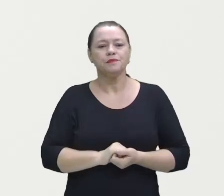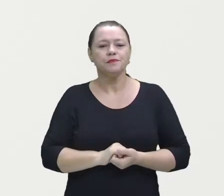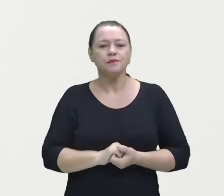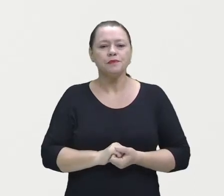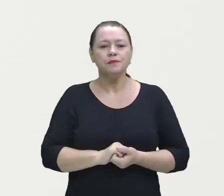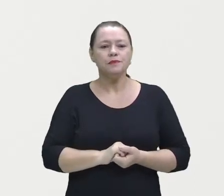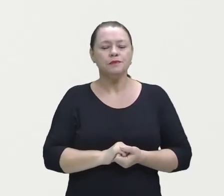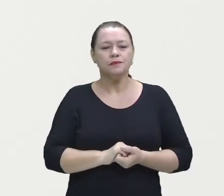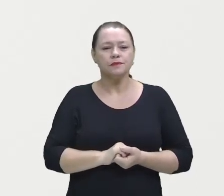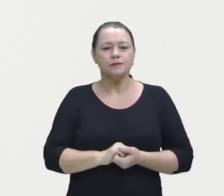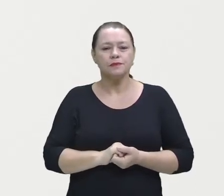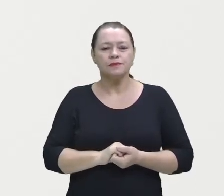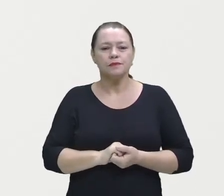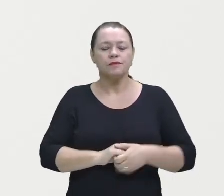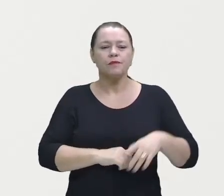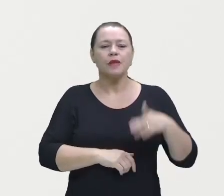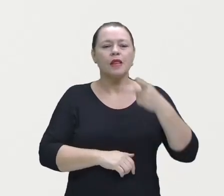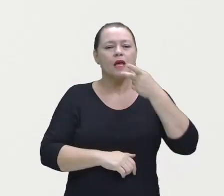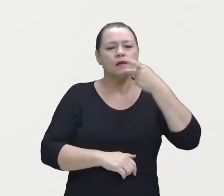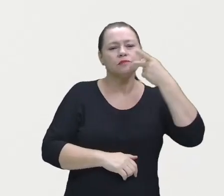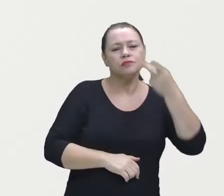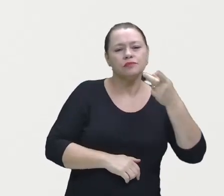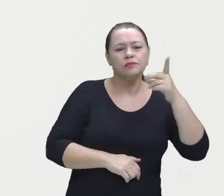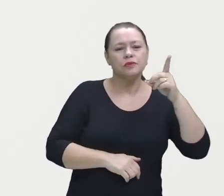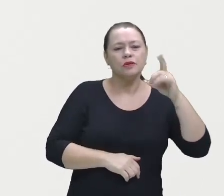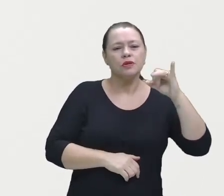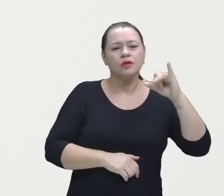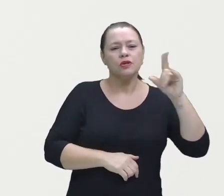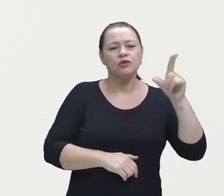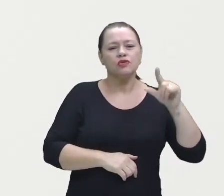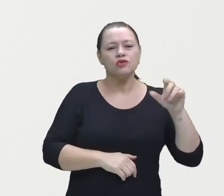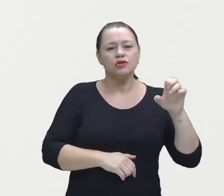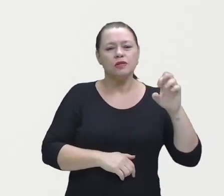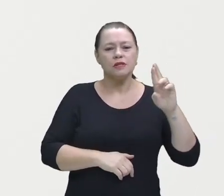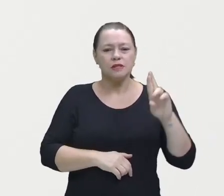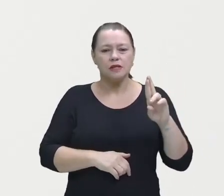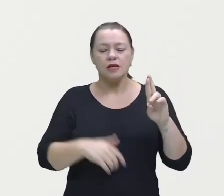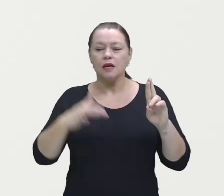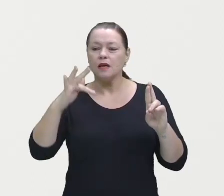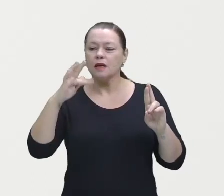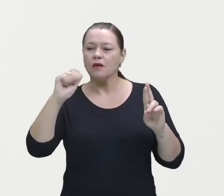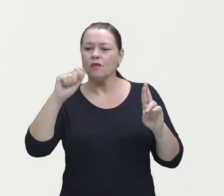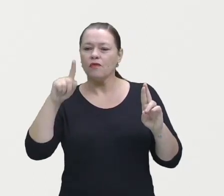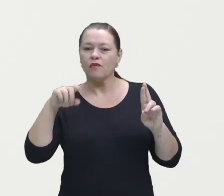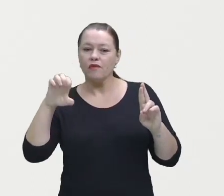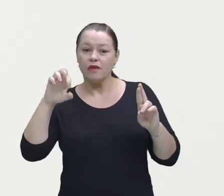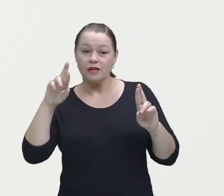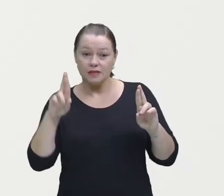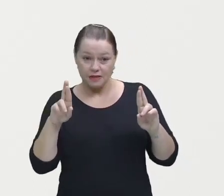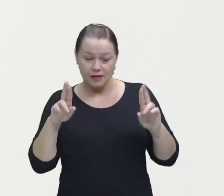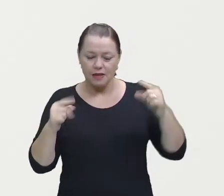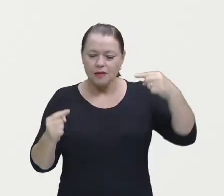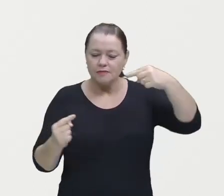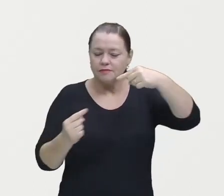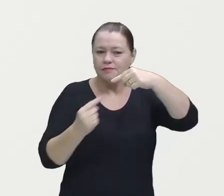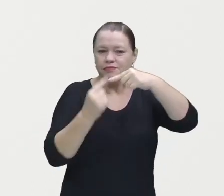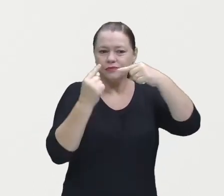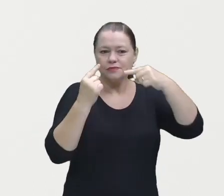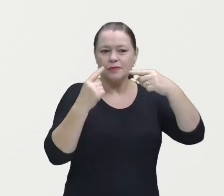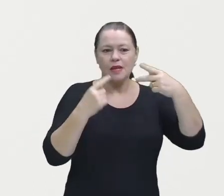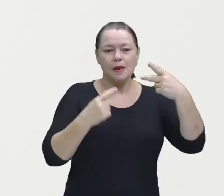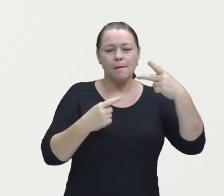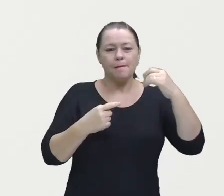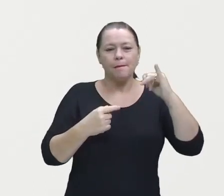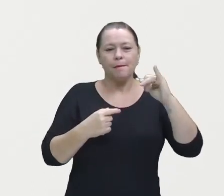diferentes. Dizer, nós ligamos com fazer. Piada,